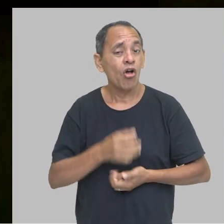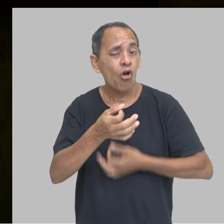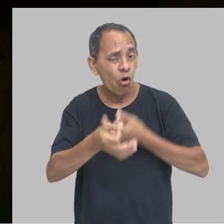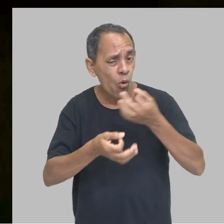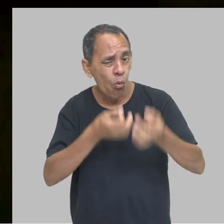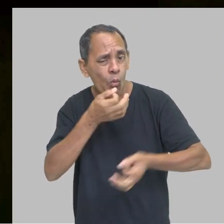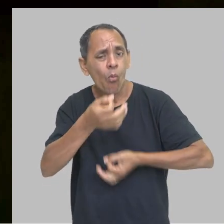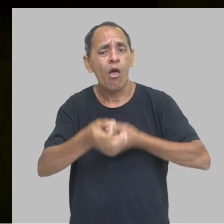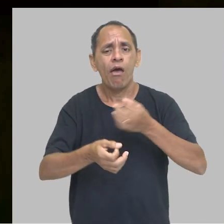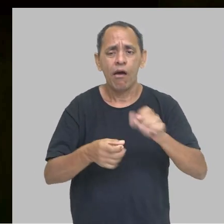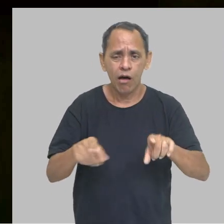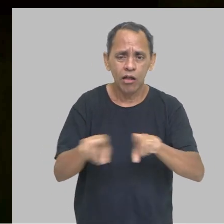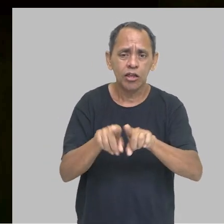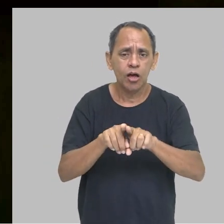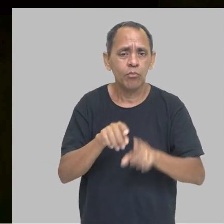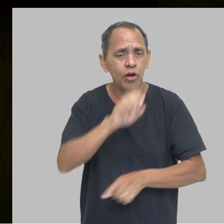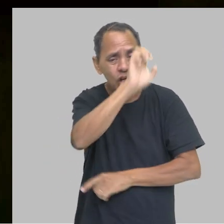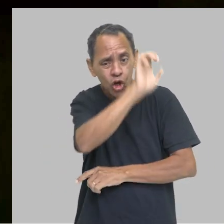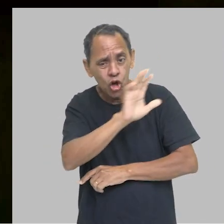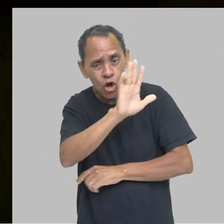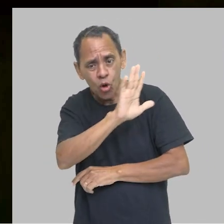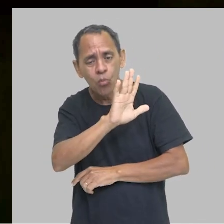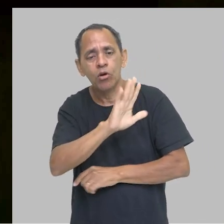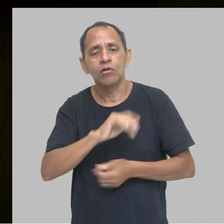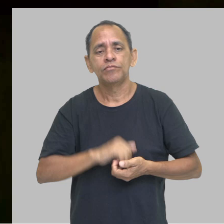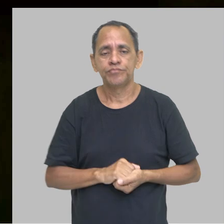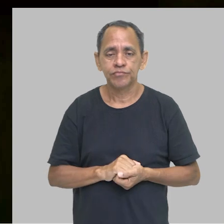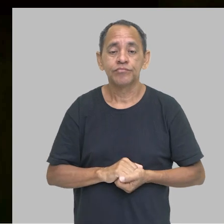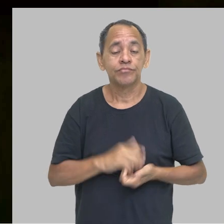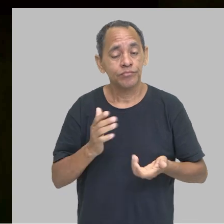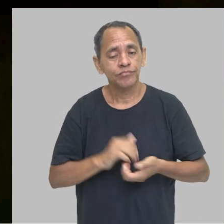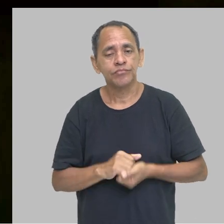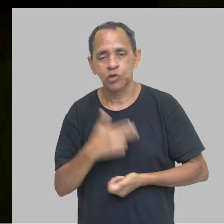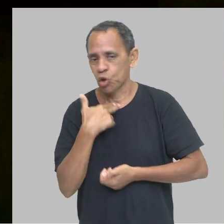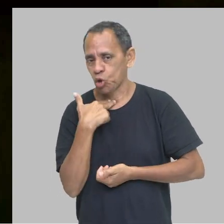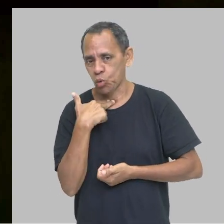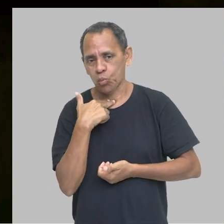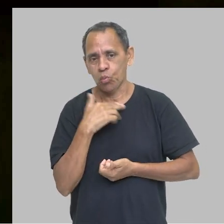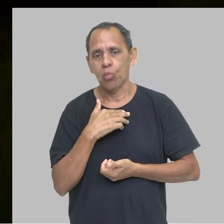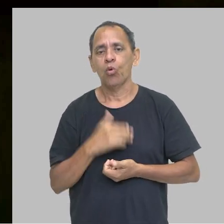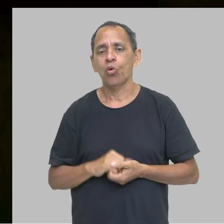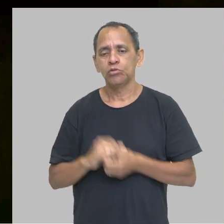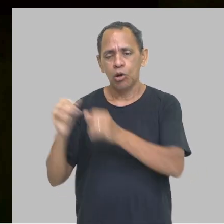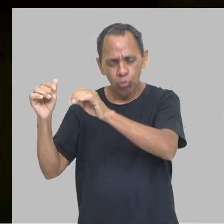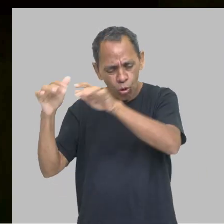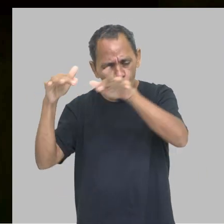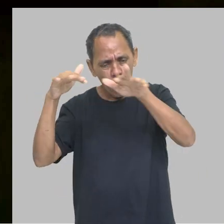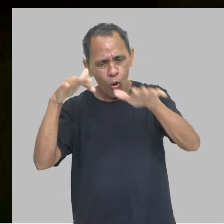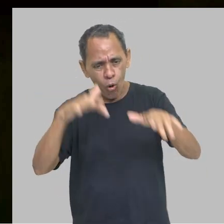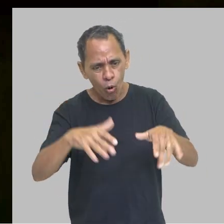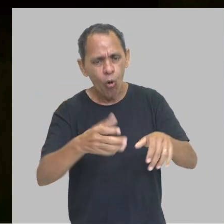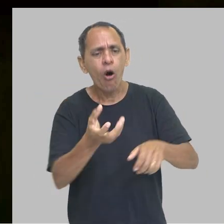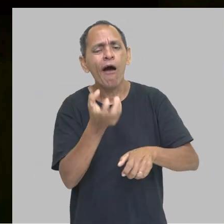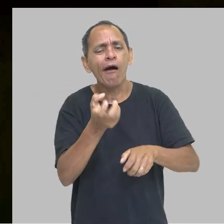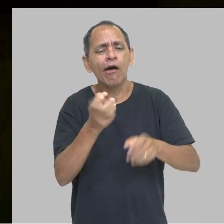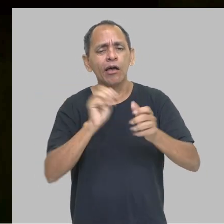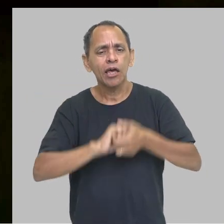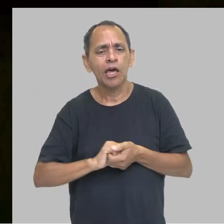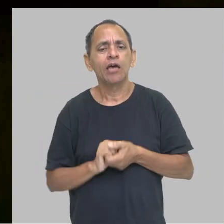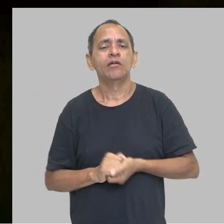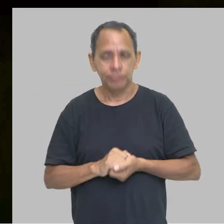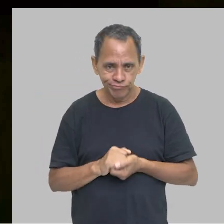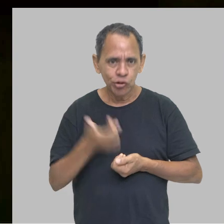os argumentos que o europeu não podia chegar lá e de fato dizer que ele queria dominar, porque queria conquistar o máximo de